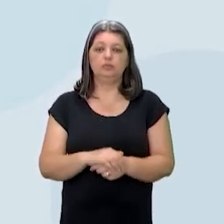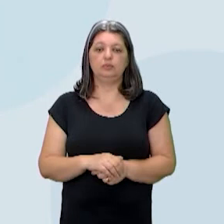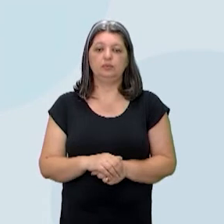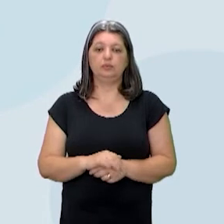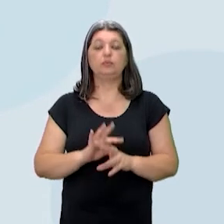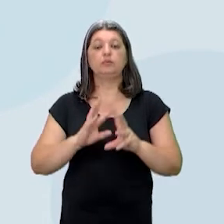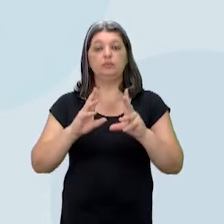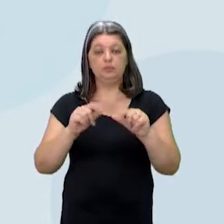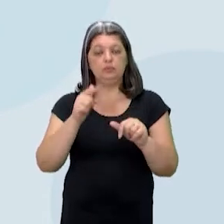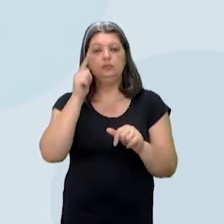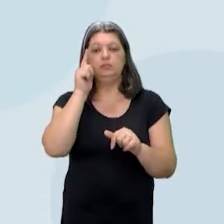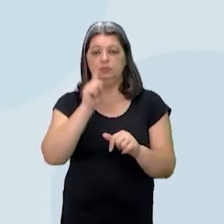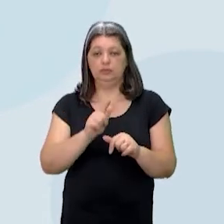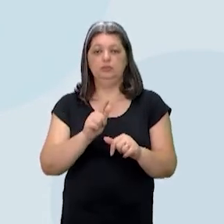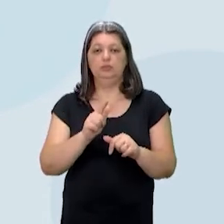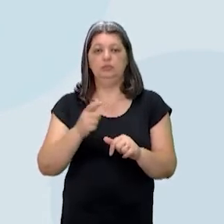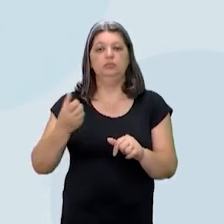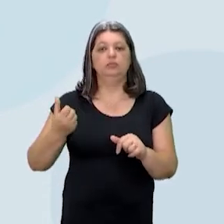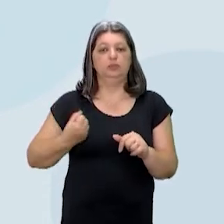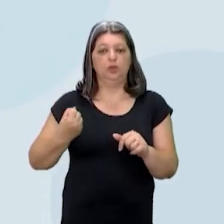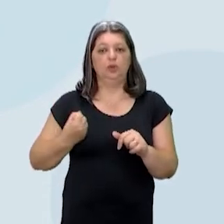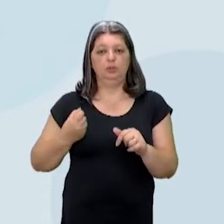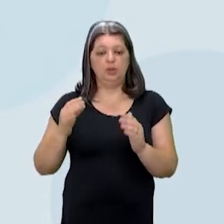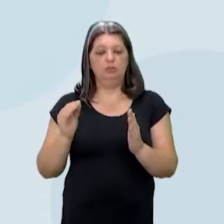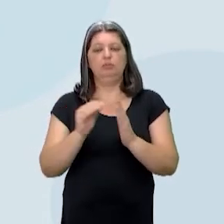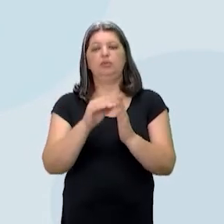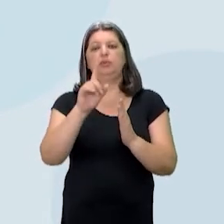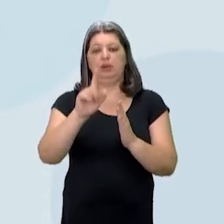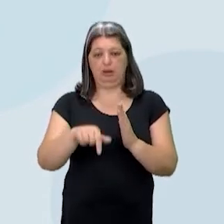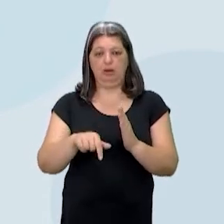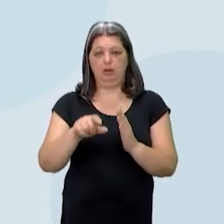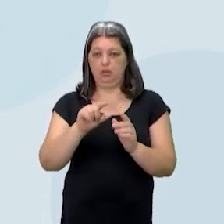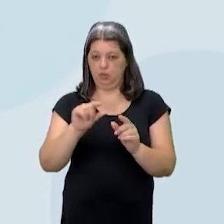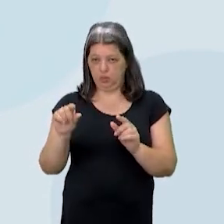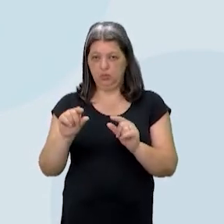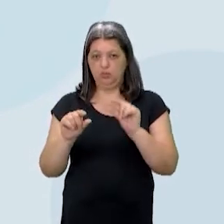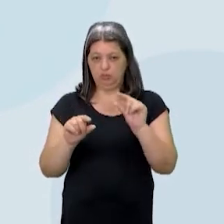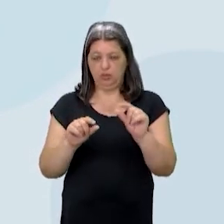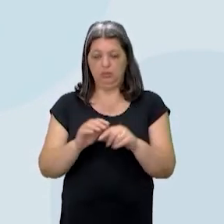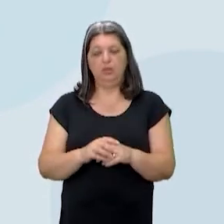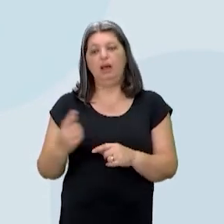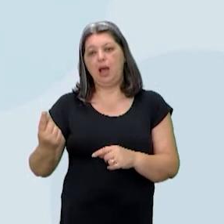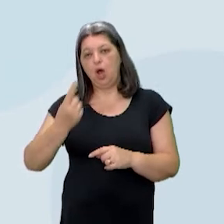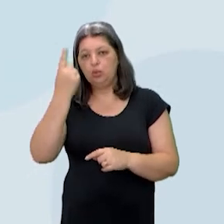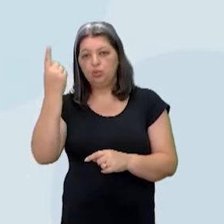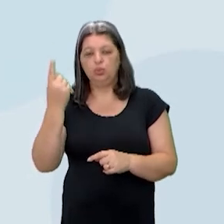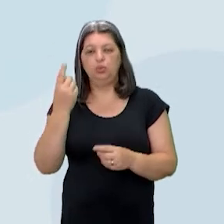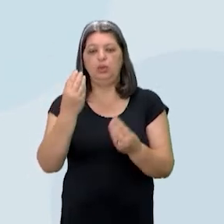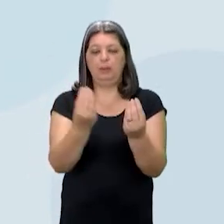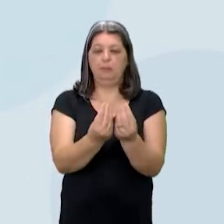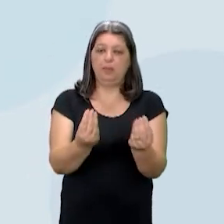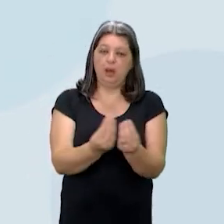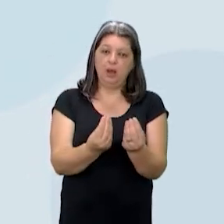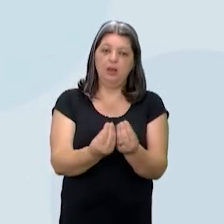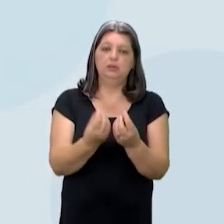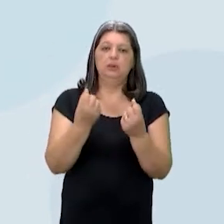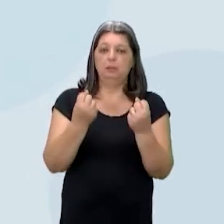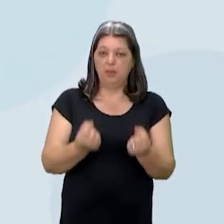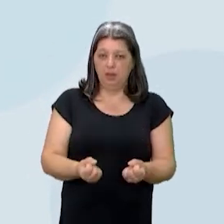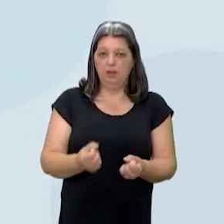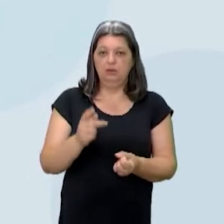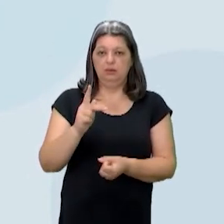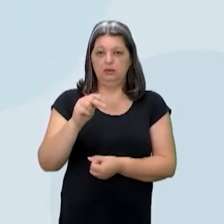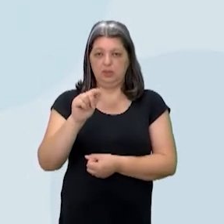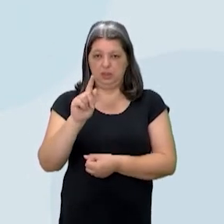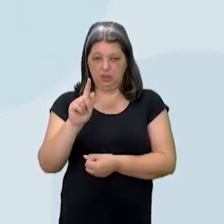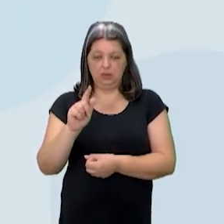tudo que você consegue colocar um número, você vai chamar de grandeza. Por exemplo, altura, massa, peso, essas coisas, tá